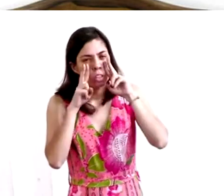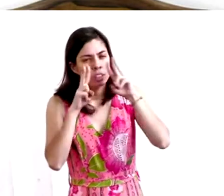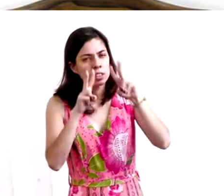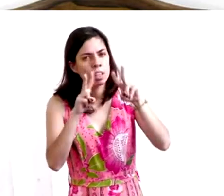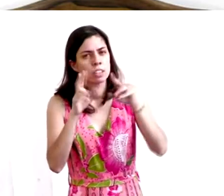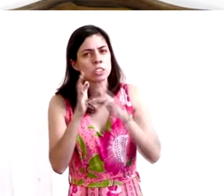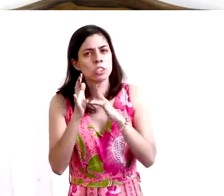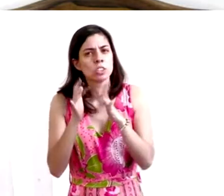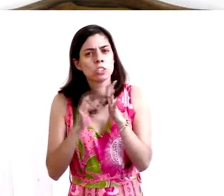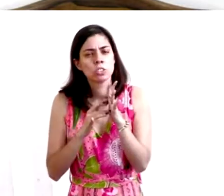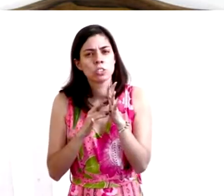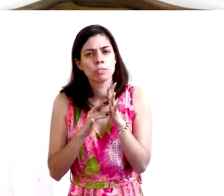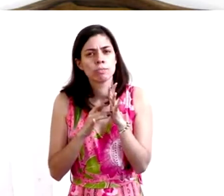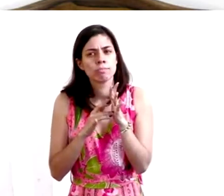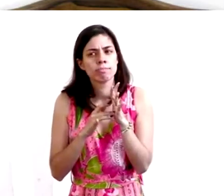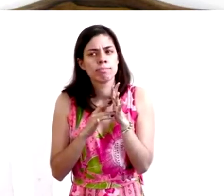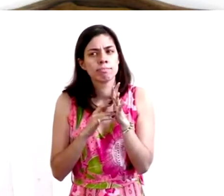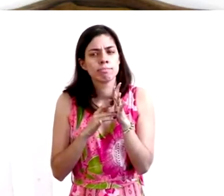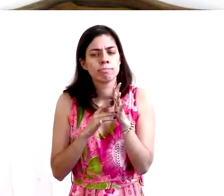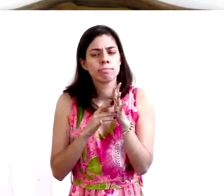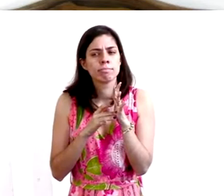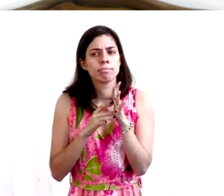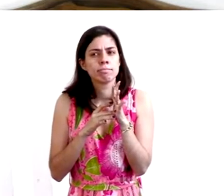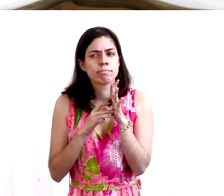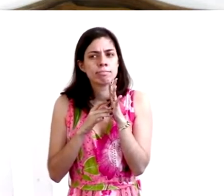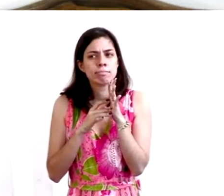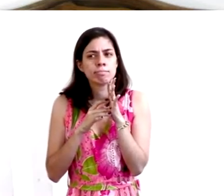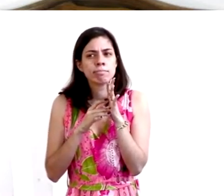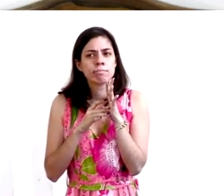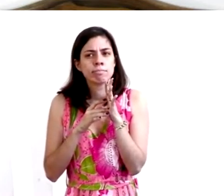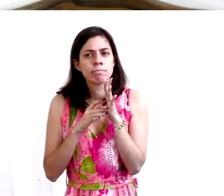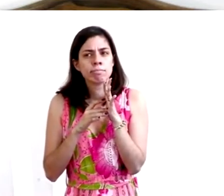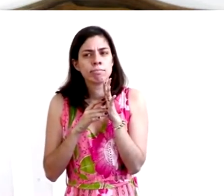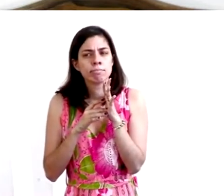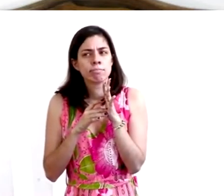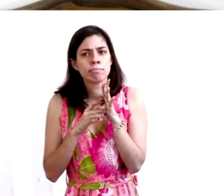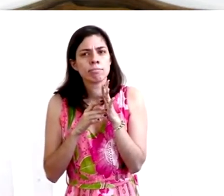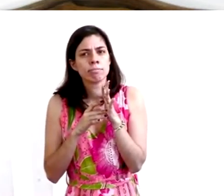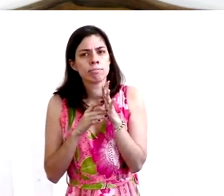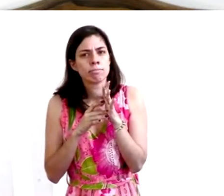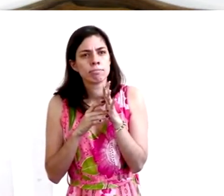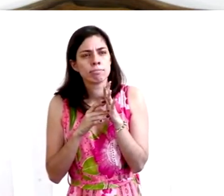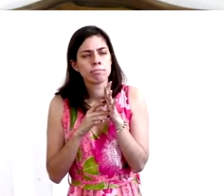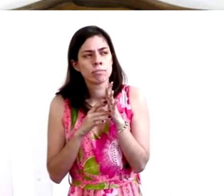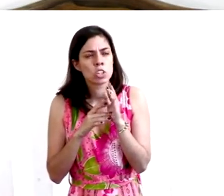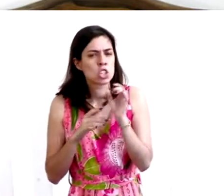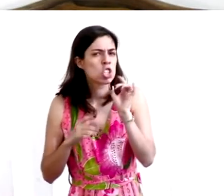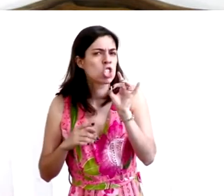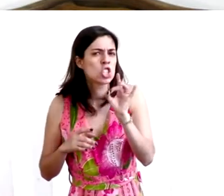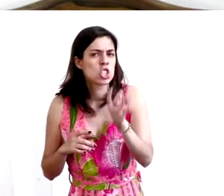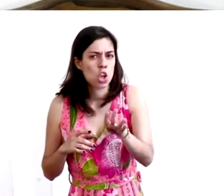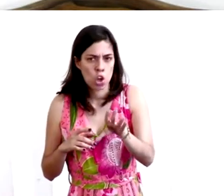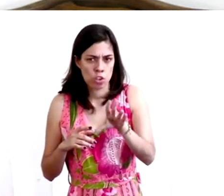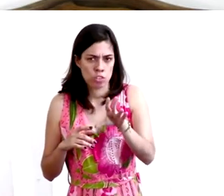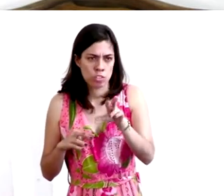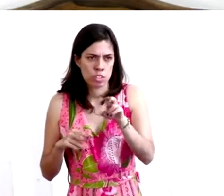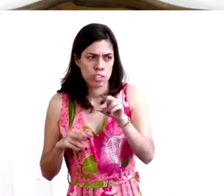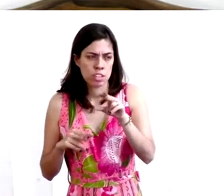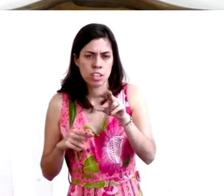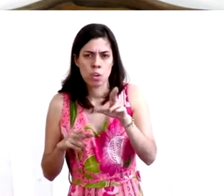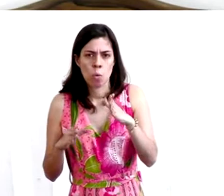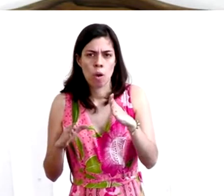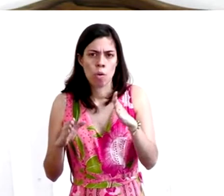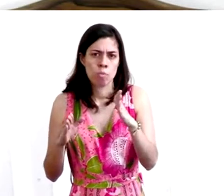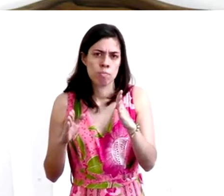Jesus assim, é a mesma coisa que você olhar para esta parede que está aqui atrás e não ter ideia do que tem depois